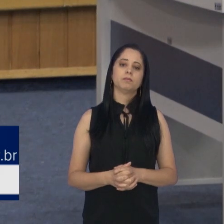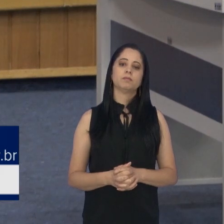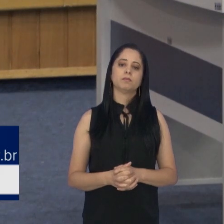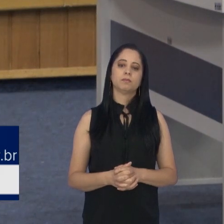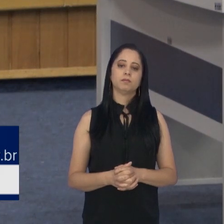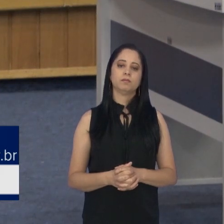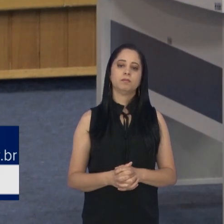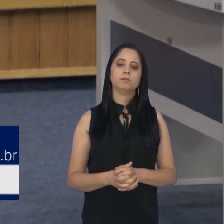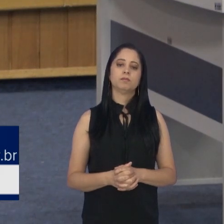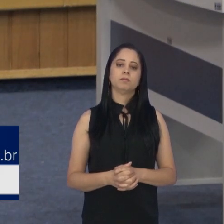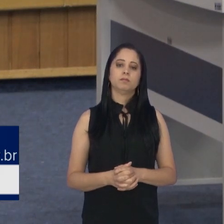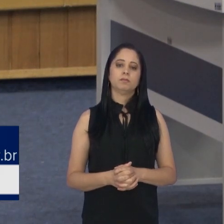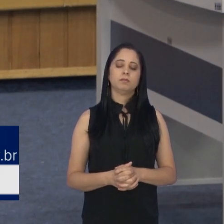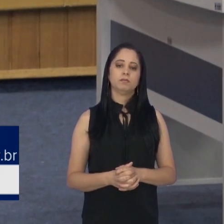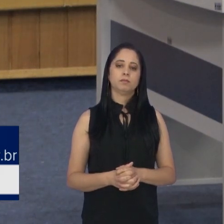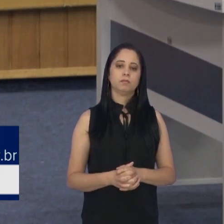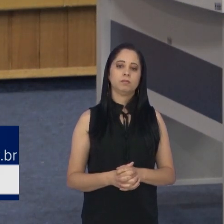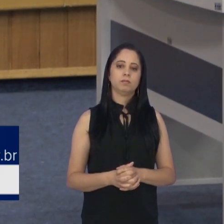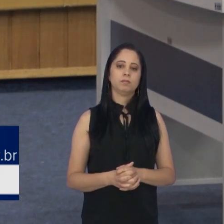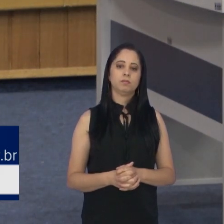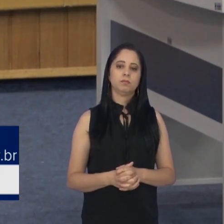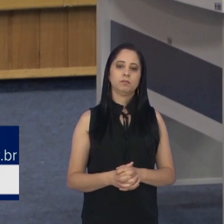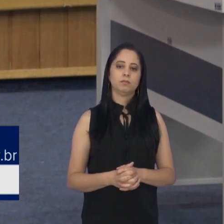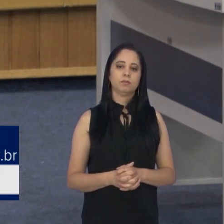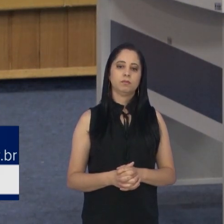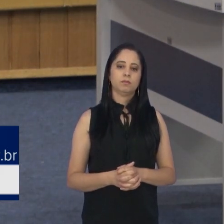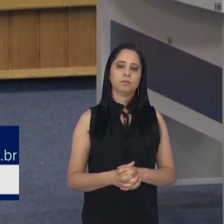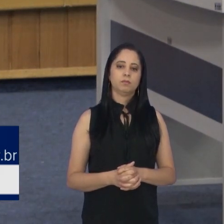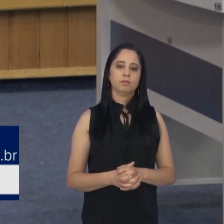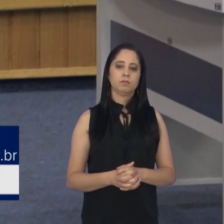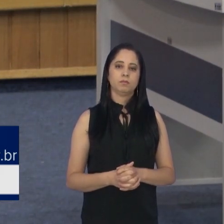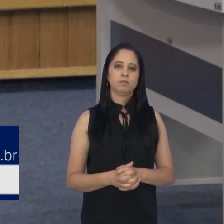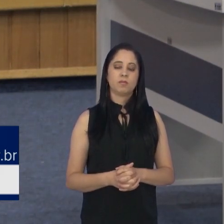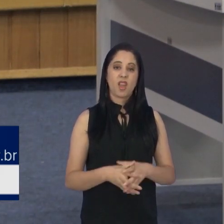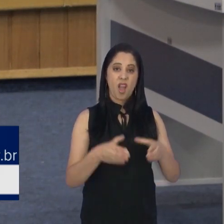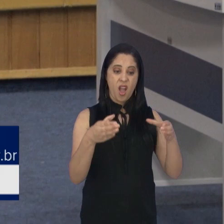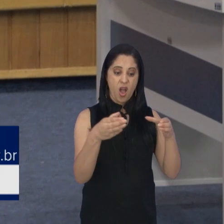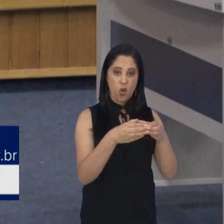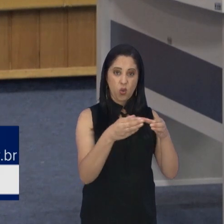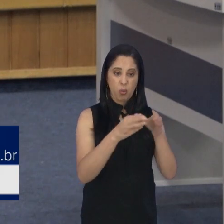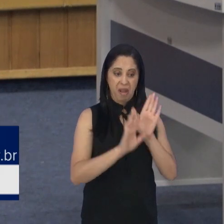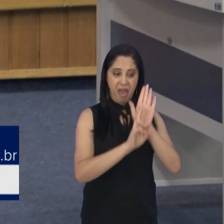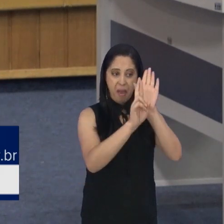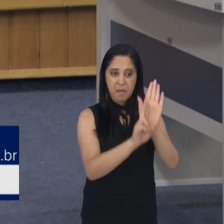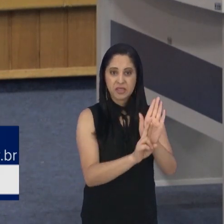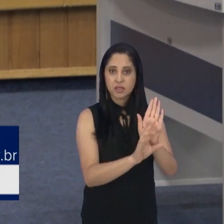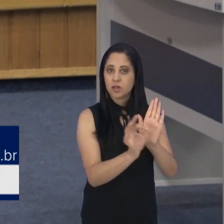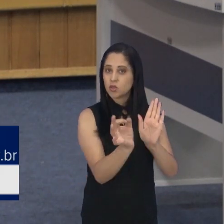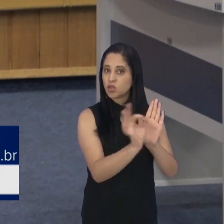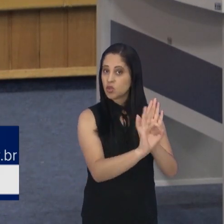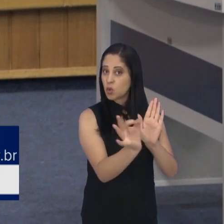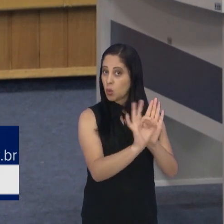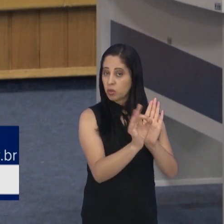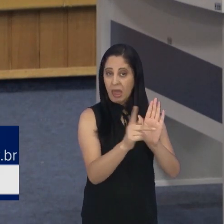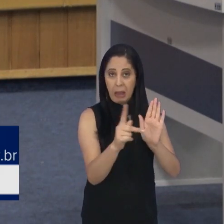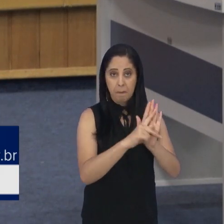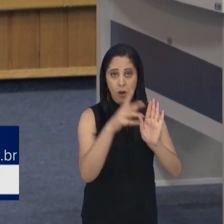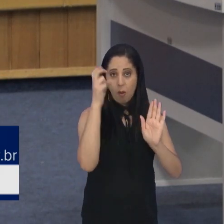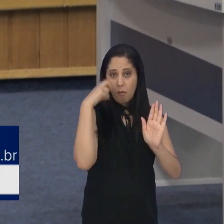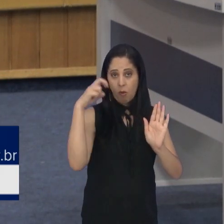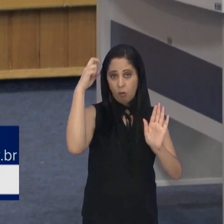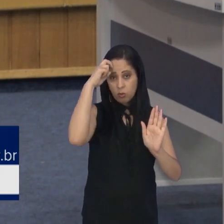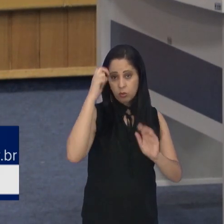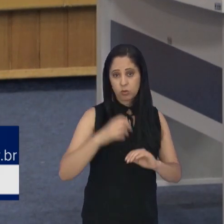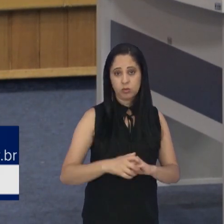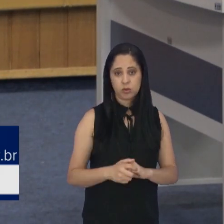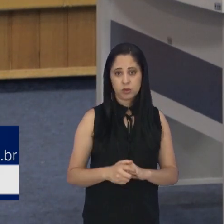representante no conselho, né, dos usuários não tem ninguém. Da área cultural,